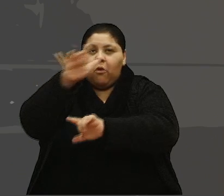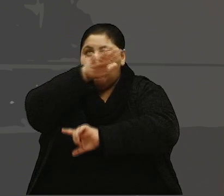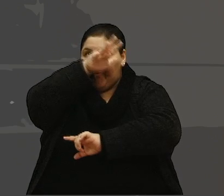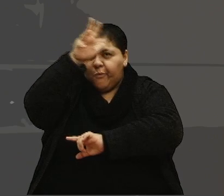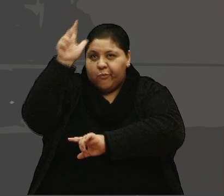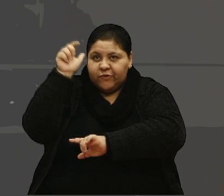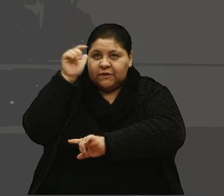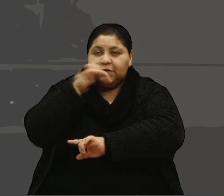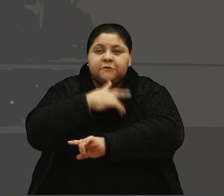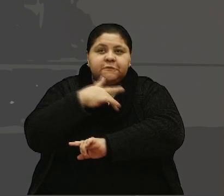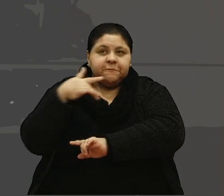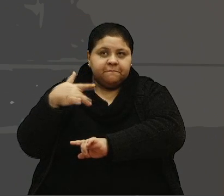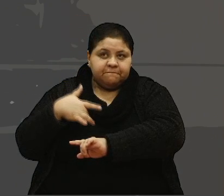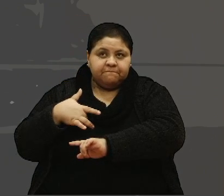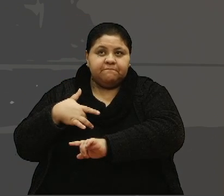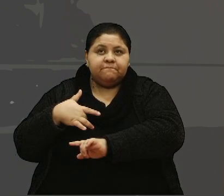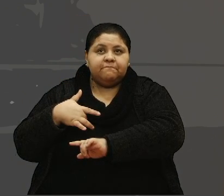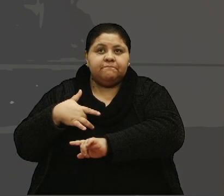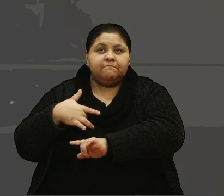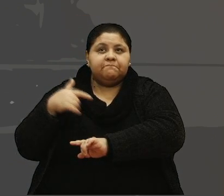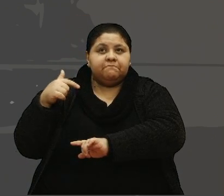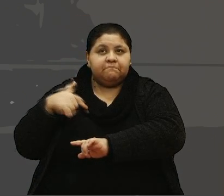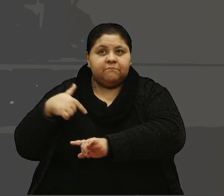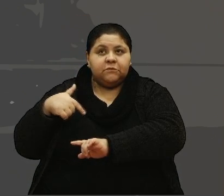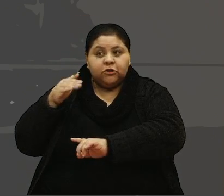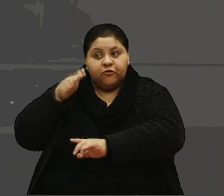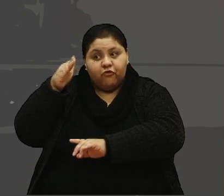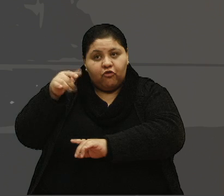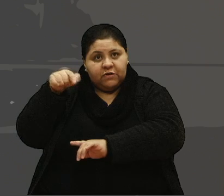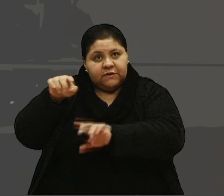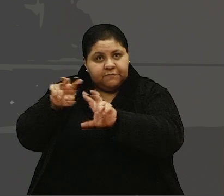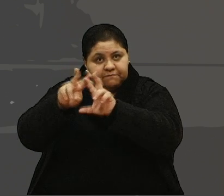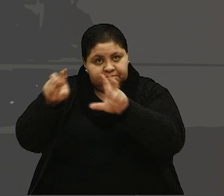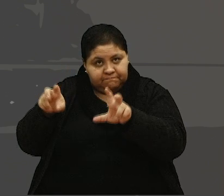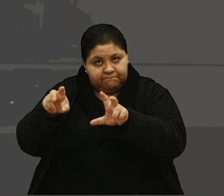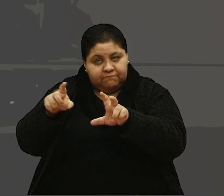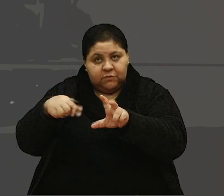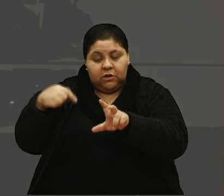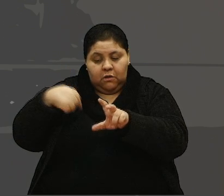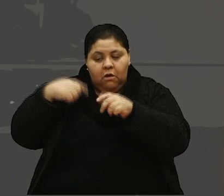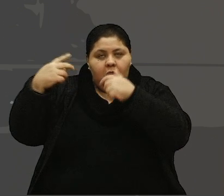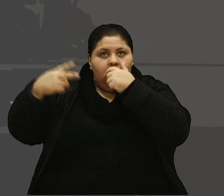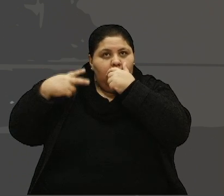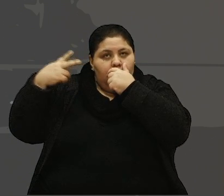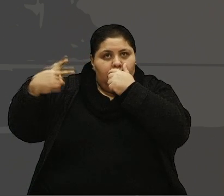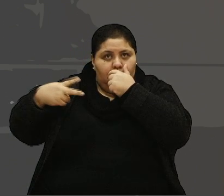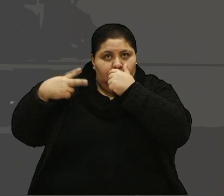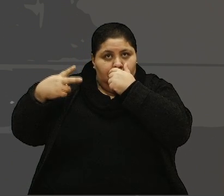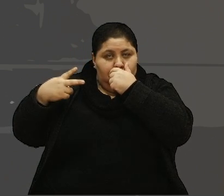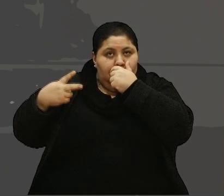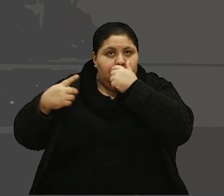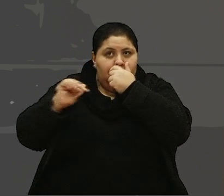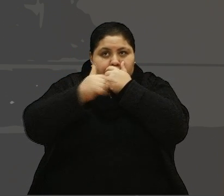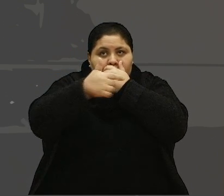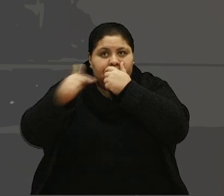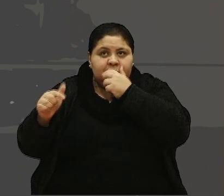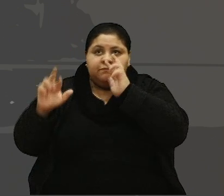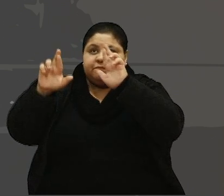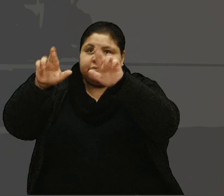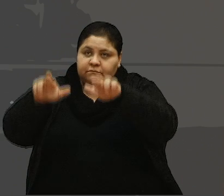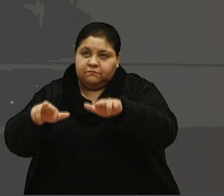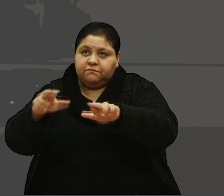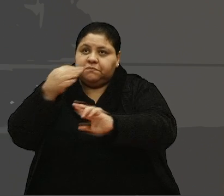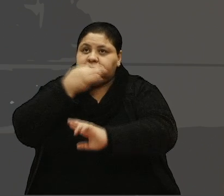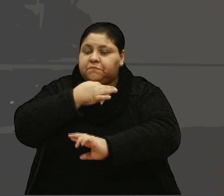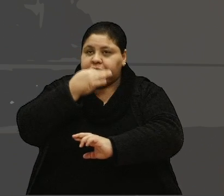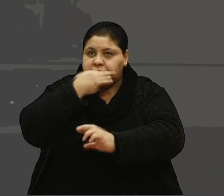de Saúde, do qual se engajou nessa causa. Mesmo sendo um vereador lá de uma outra região, que é a norte de Caxias